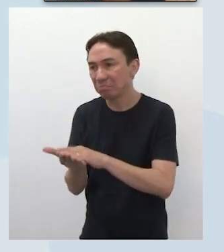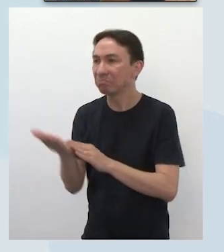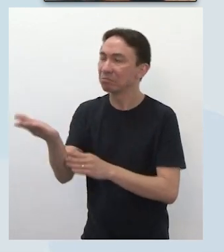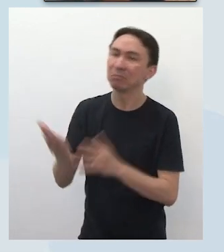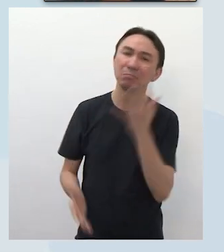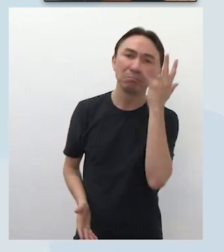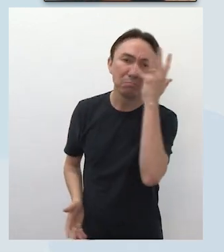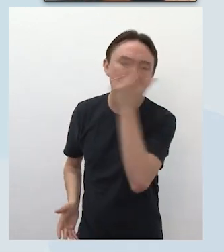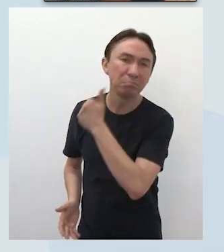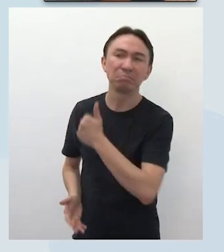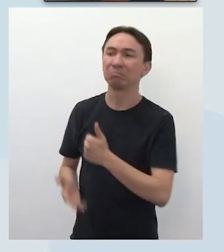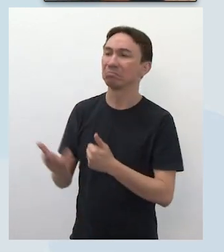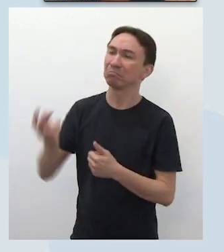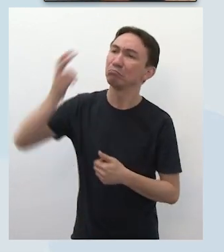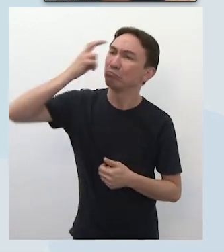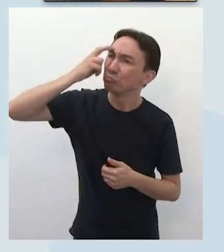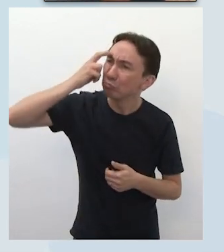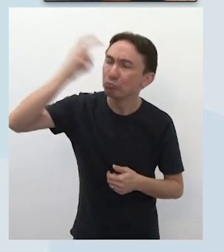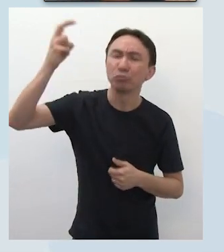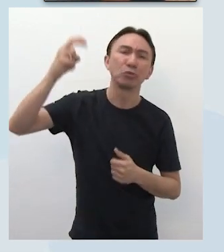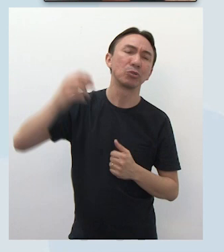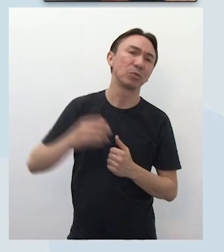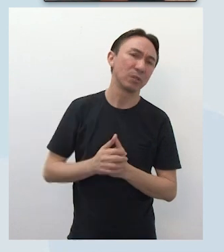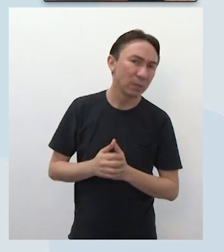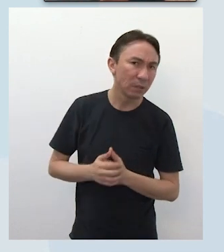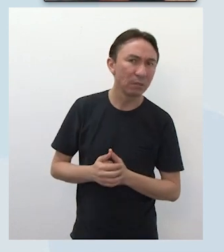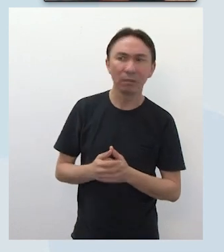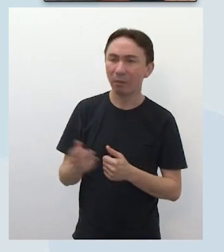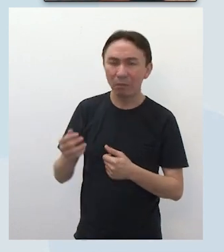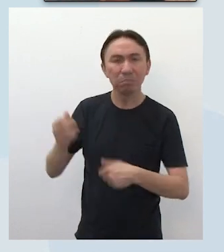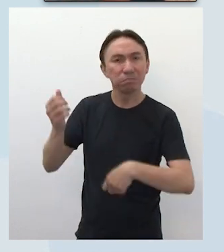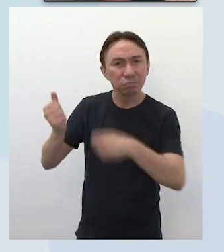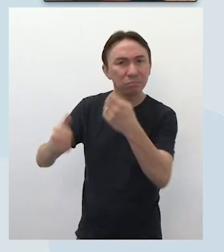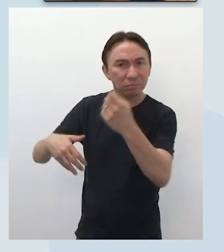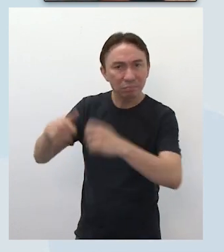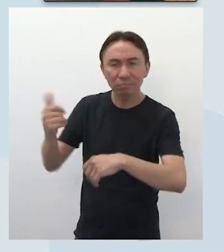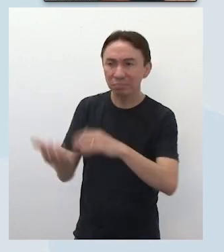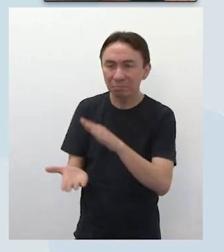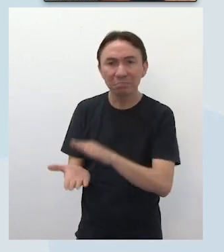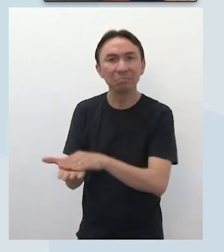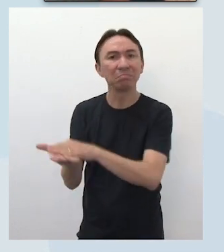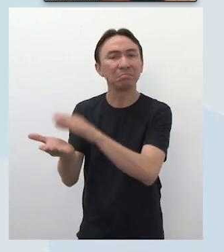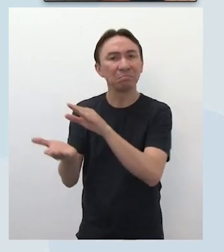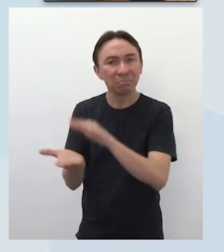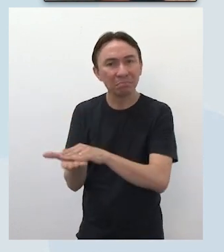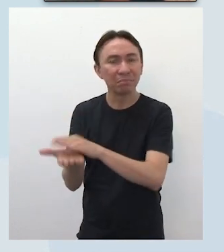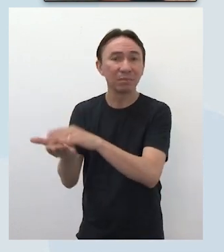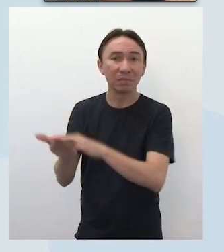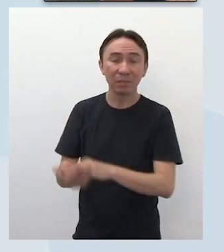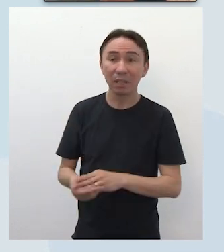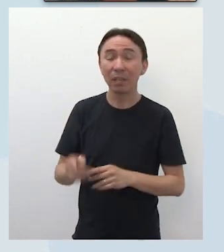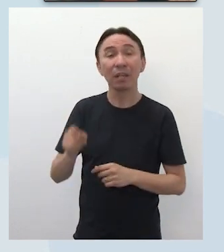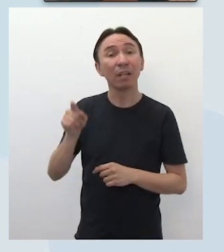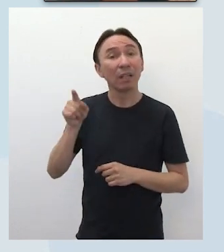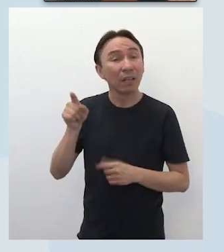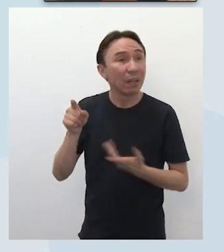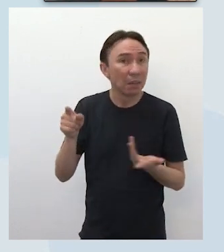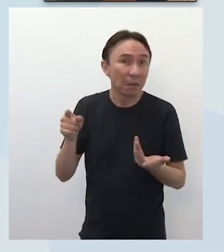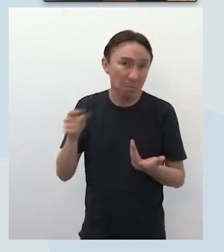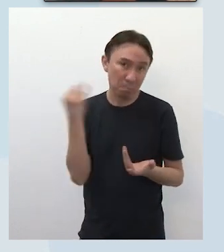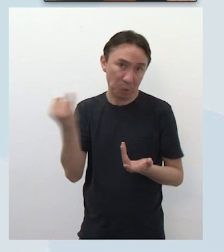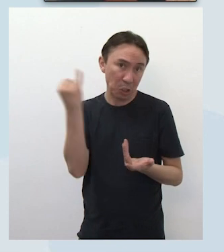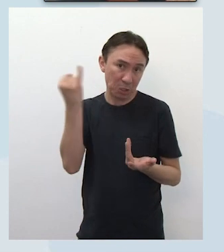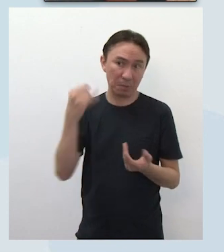da inteligência, e aí eu trago elementos que são importantes do ponto de vista